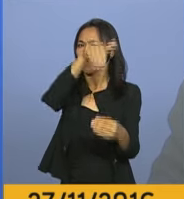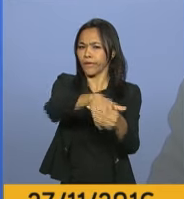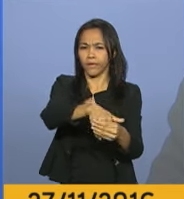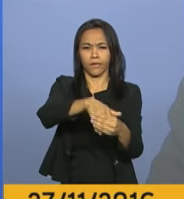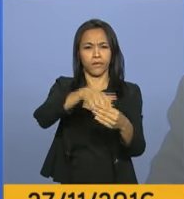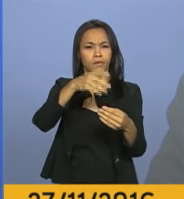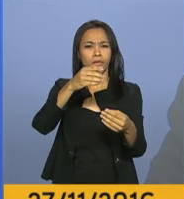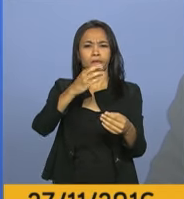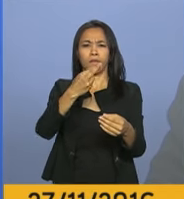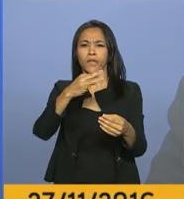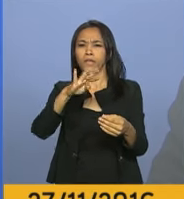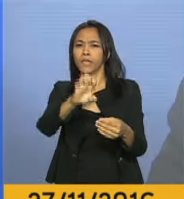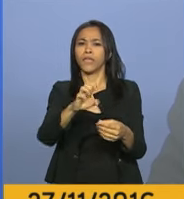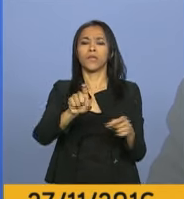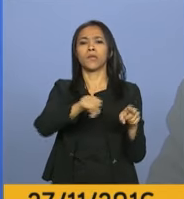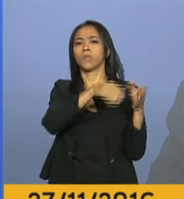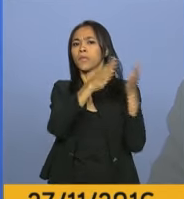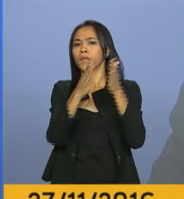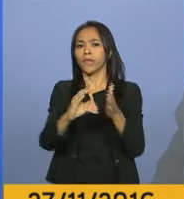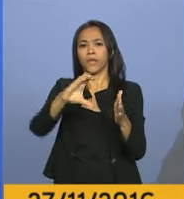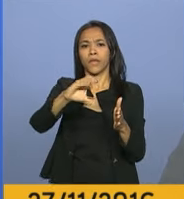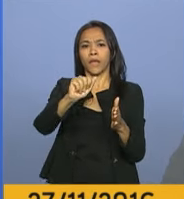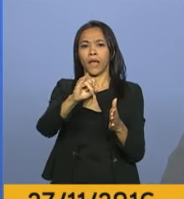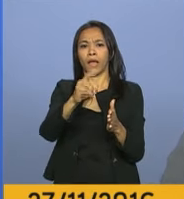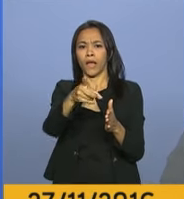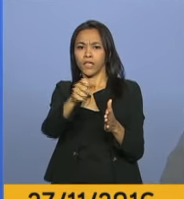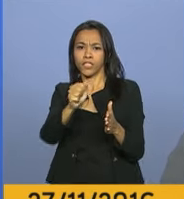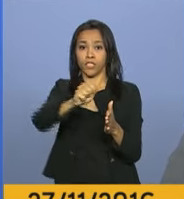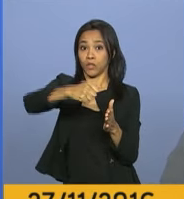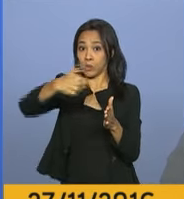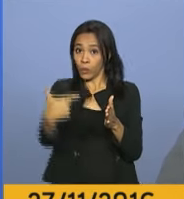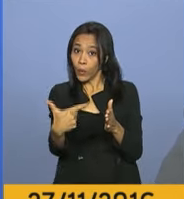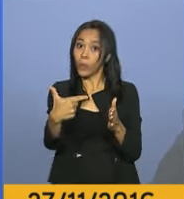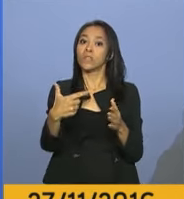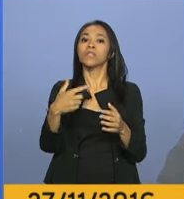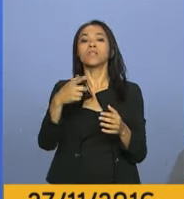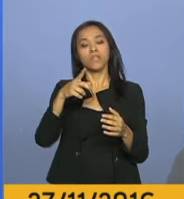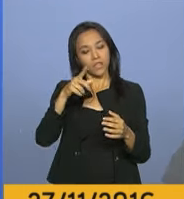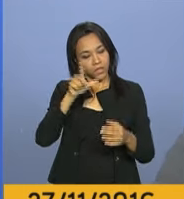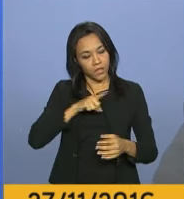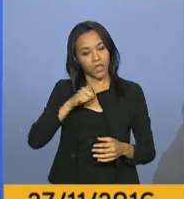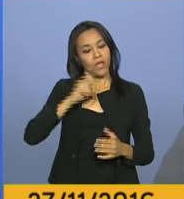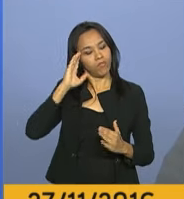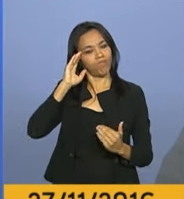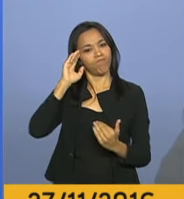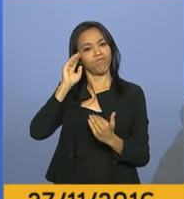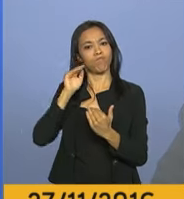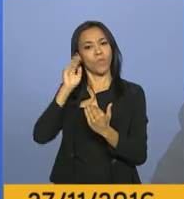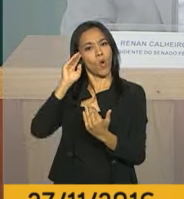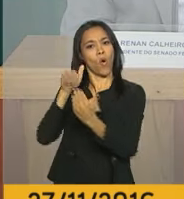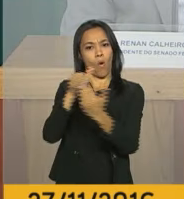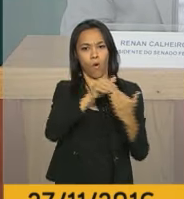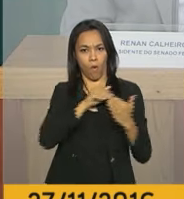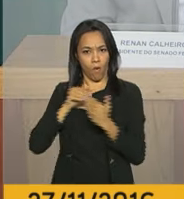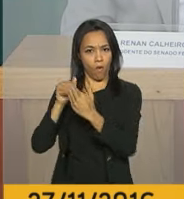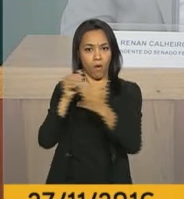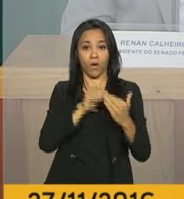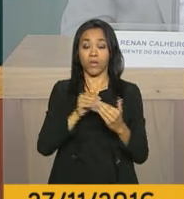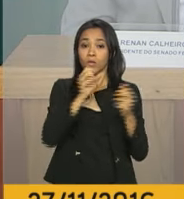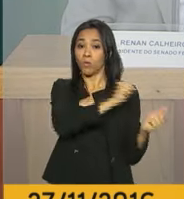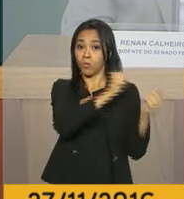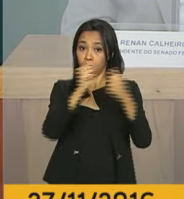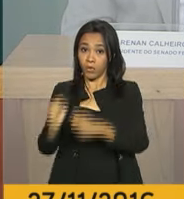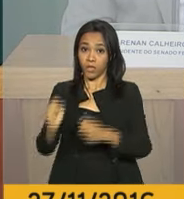2, que há uma unanimidade dos dirigentes do Poder